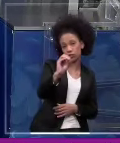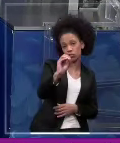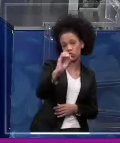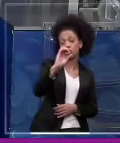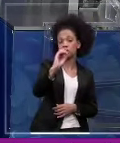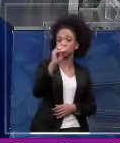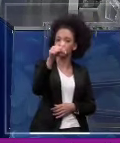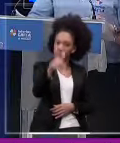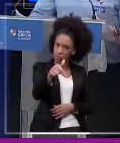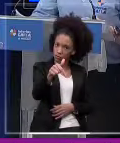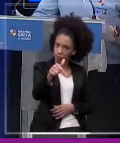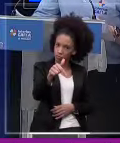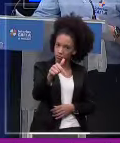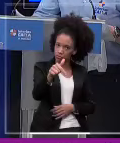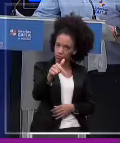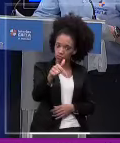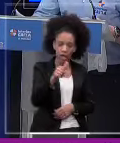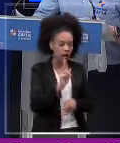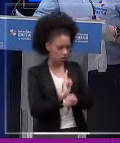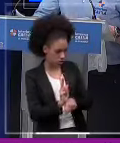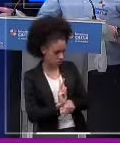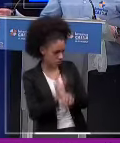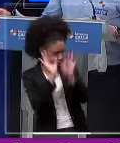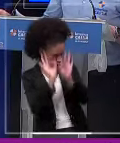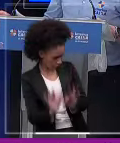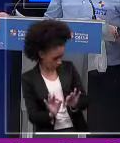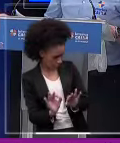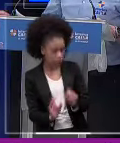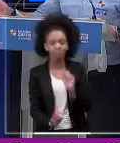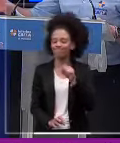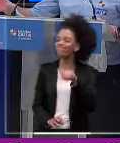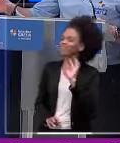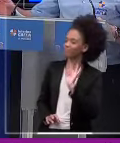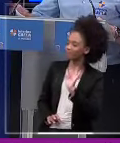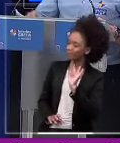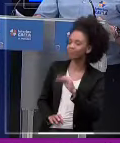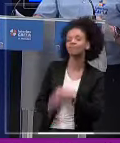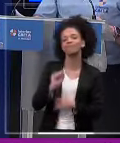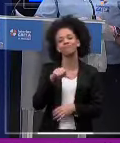e 07. Senhoras auditoras, confirmam? Confirmo.